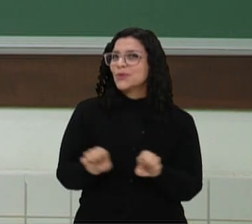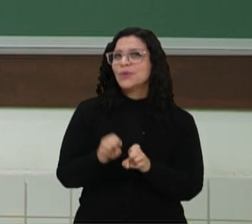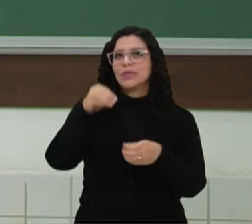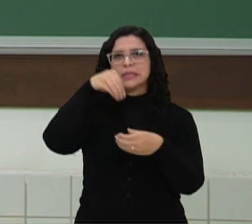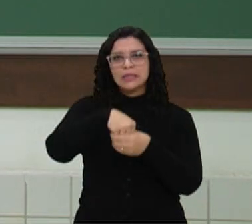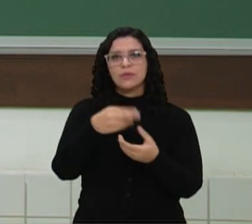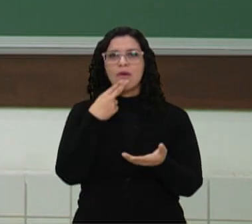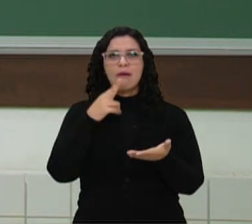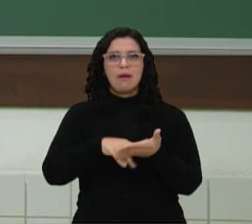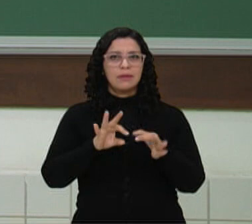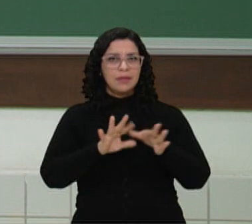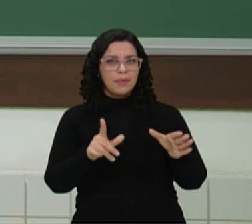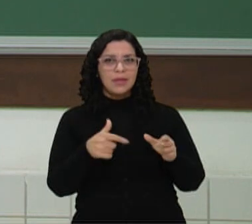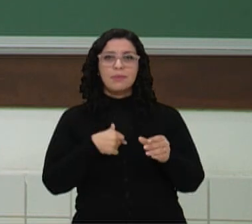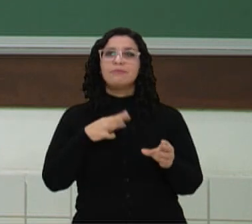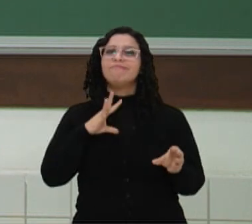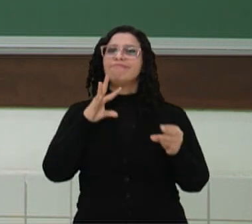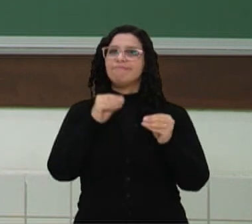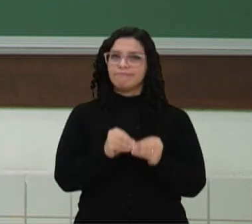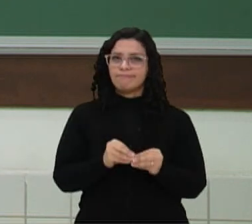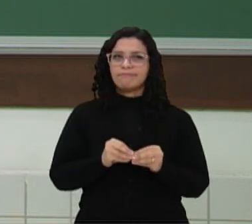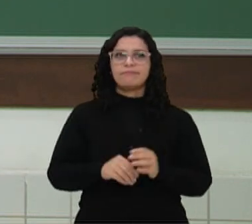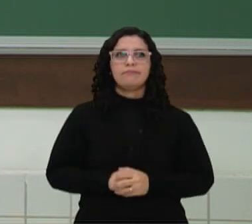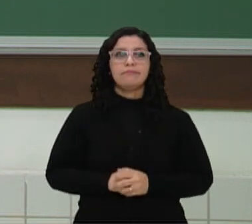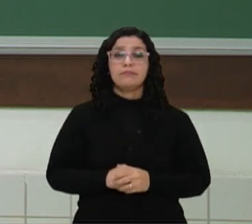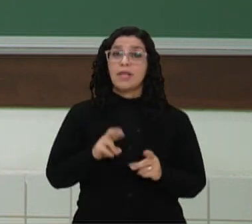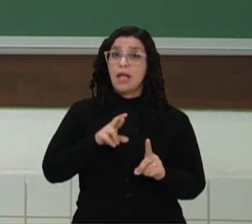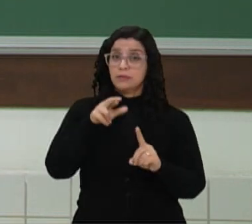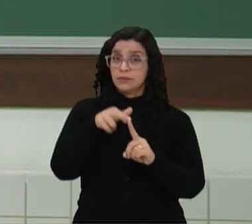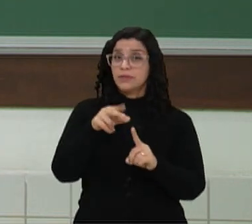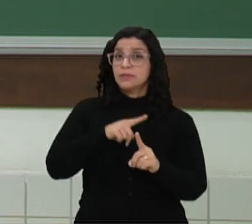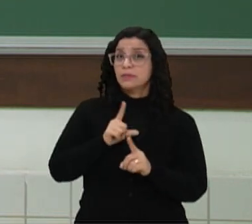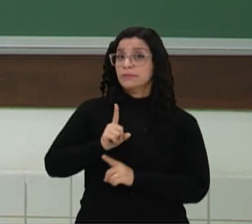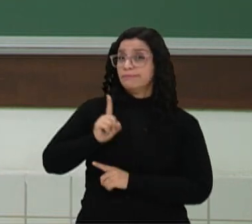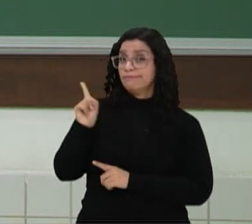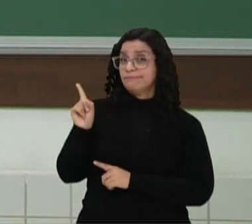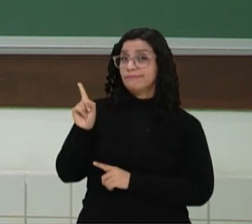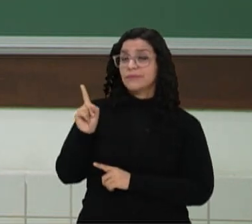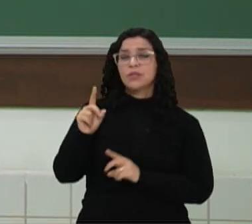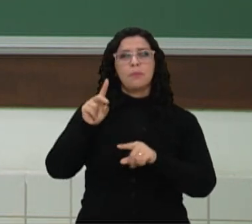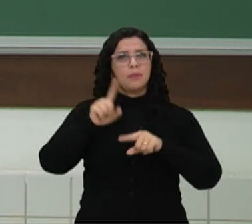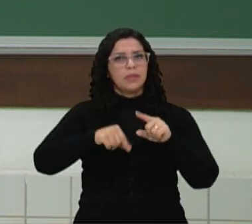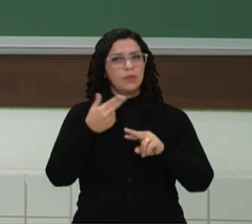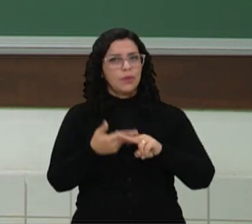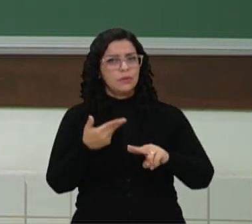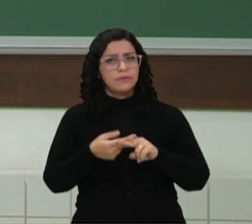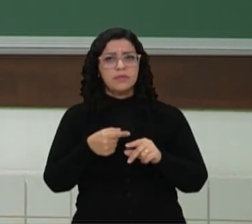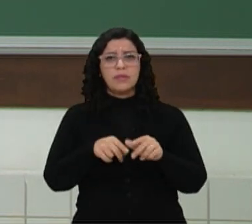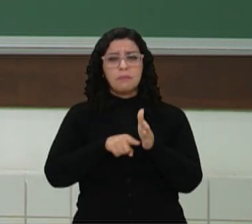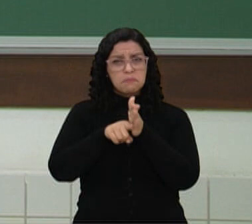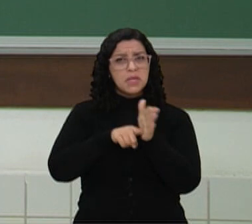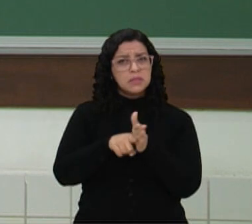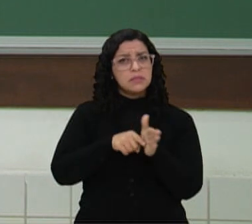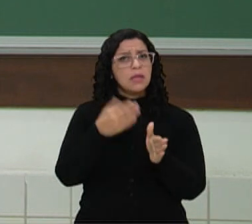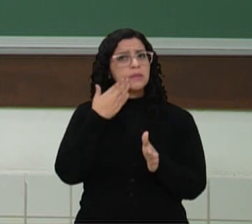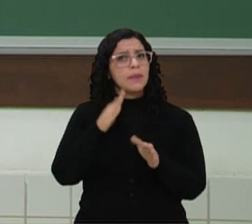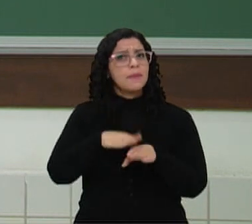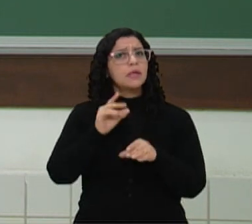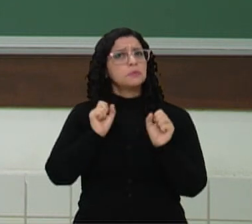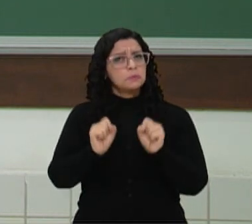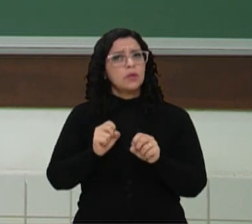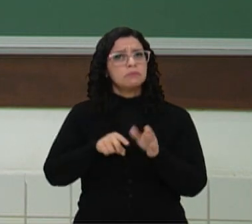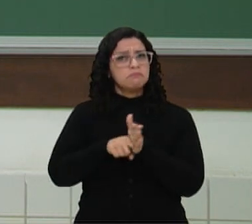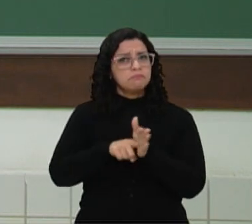da carta aberta, da sua composição. Temos as referências do nosso material, se você quiser saber um pouco